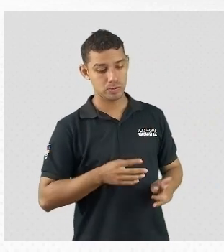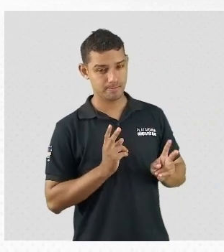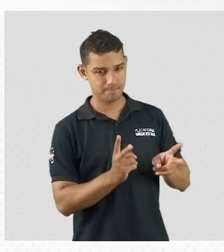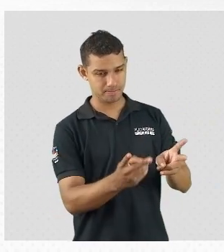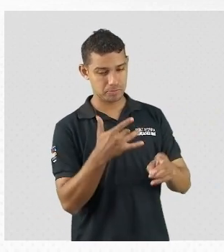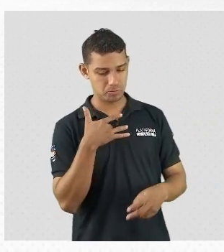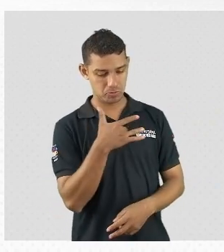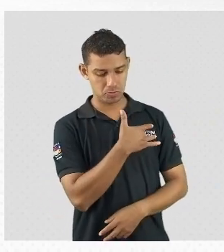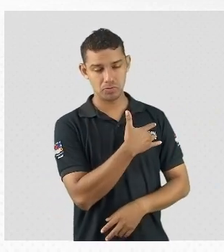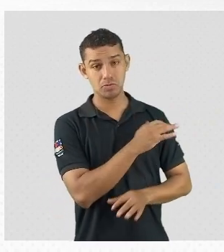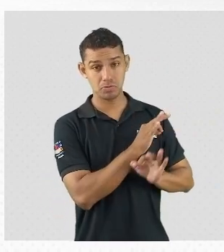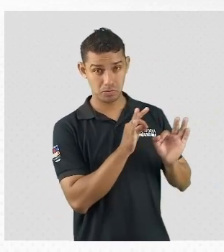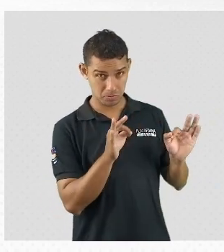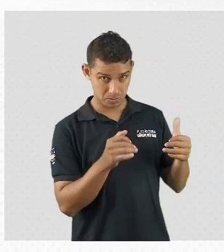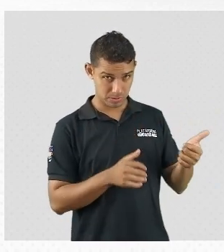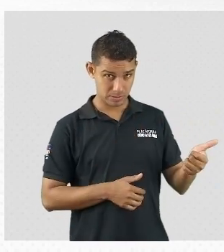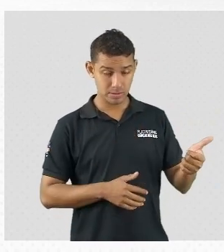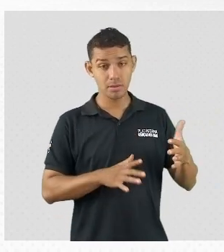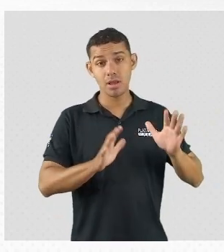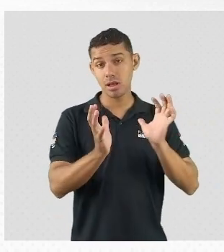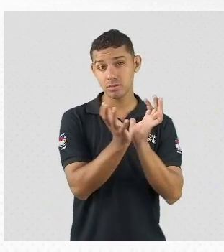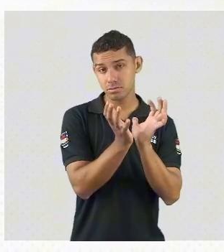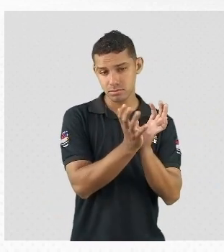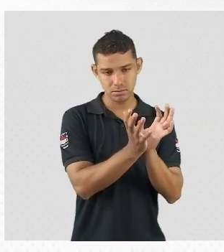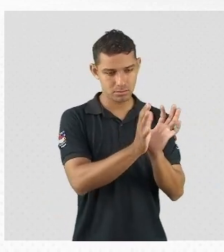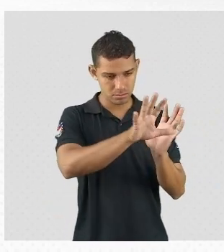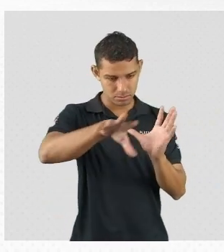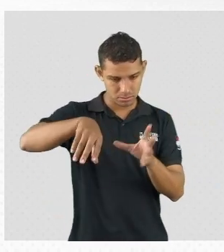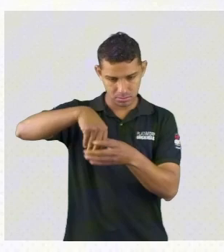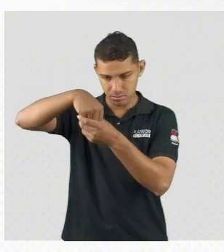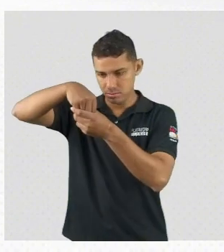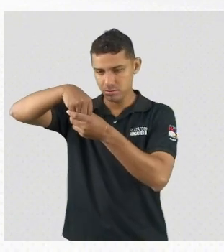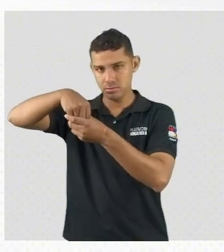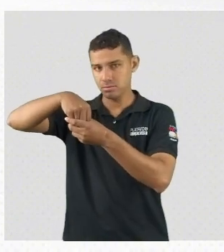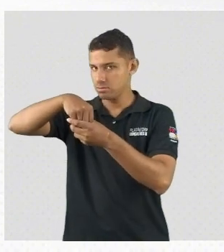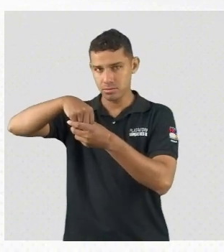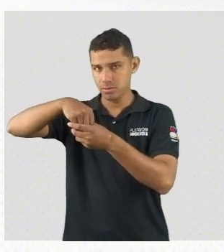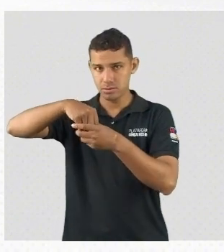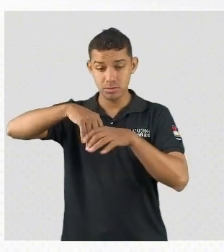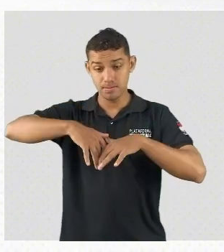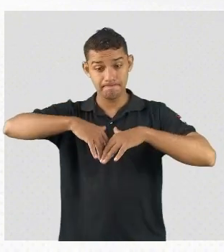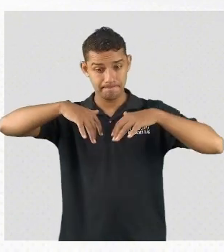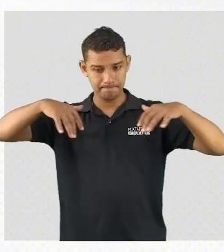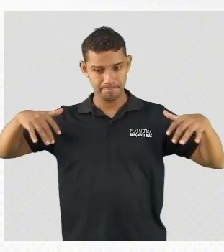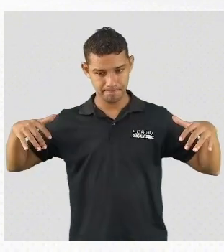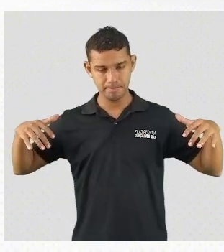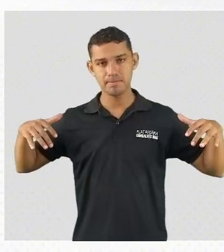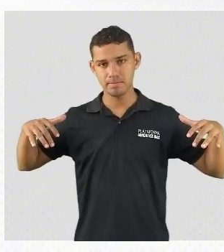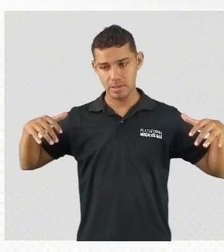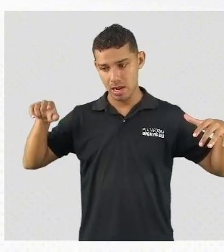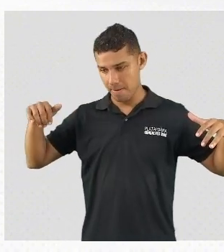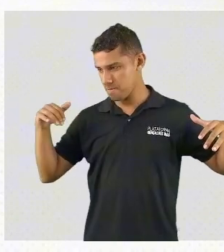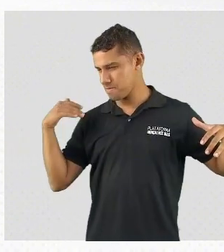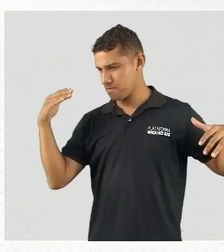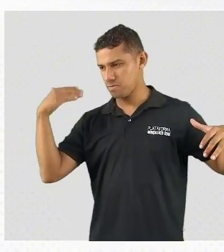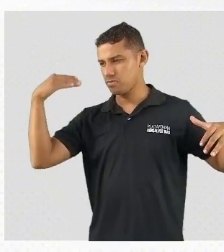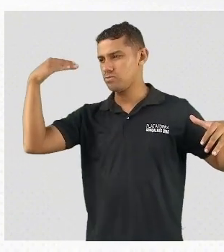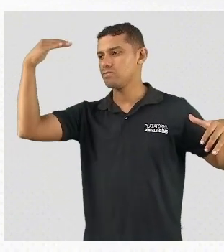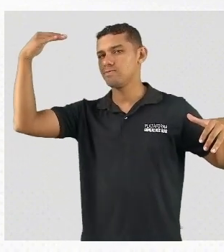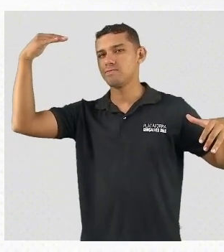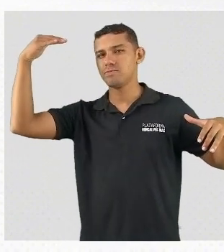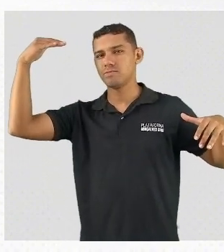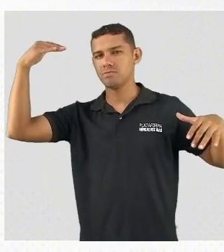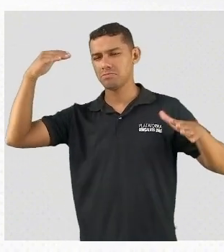há uma diferenciação desses grupos. Então, esses grupos não estão dentro da mesma lógica. Alguns já estão, de fato,